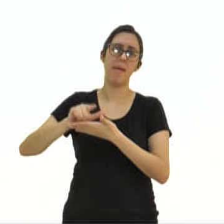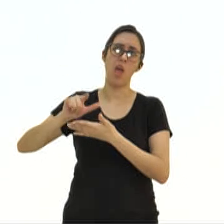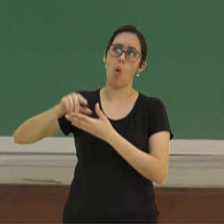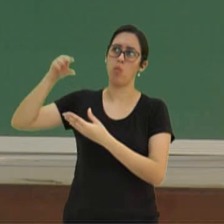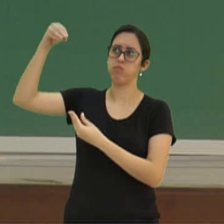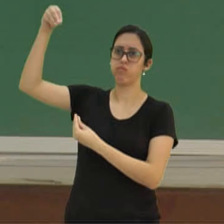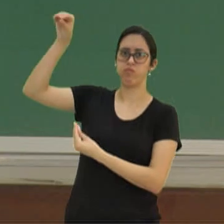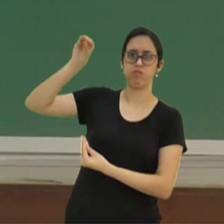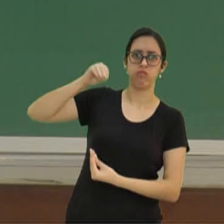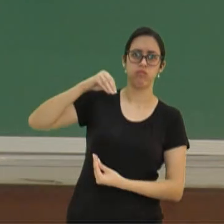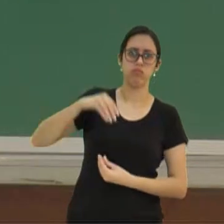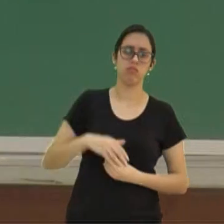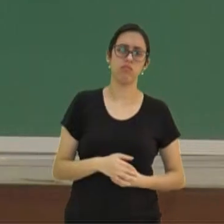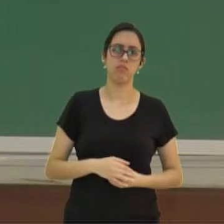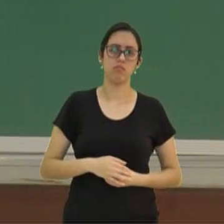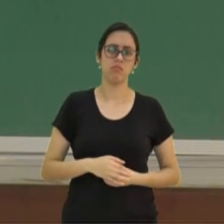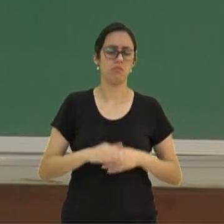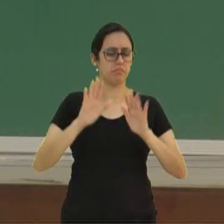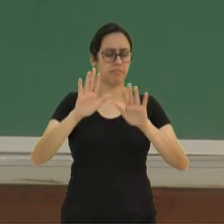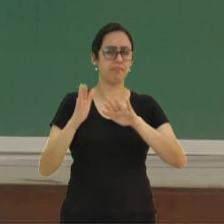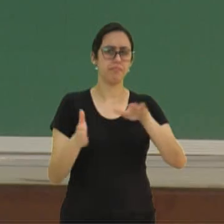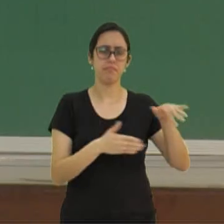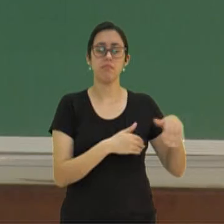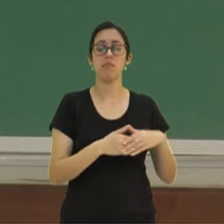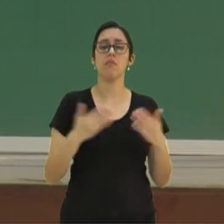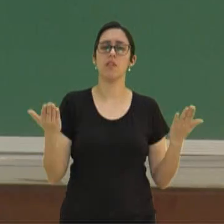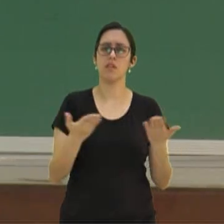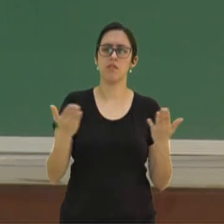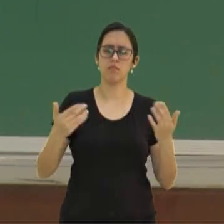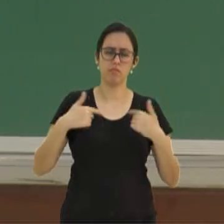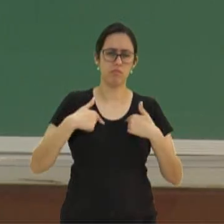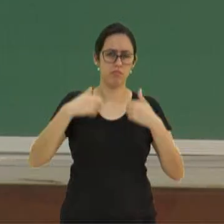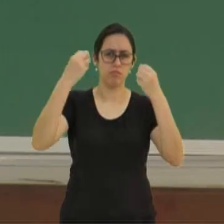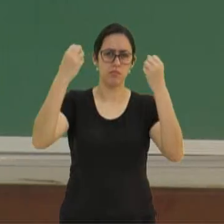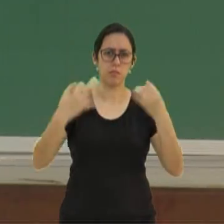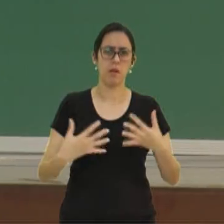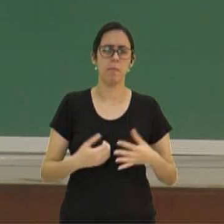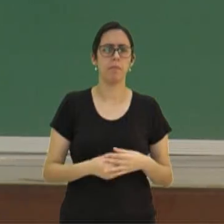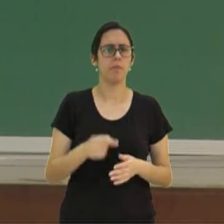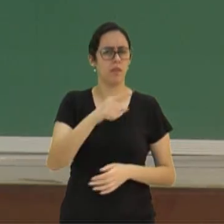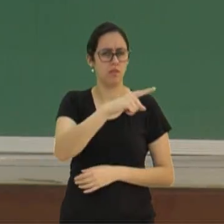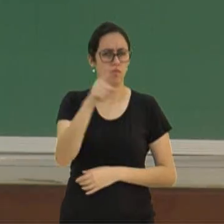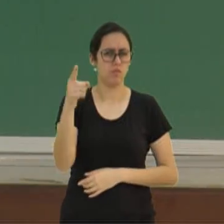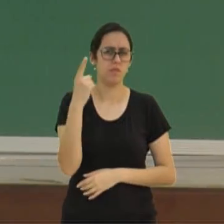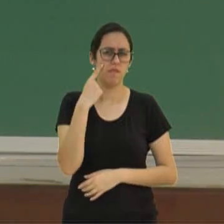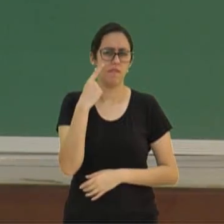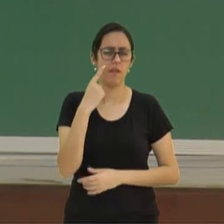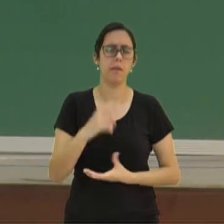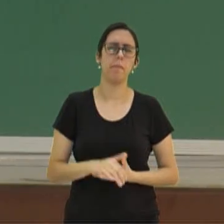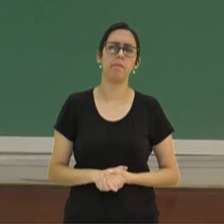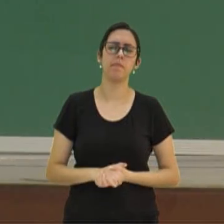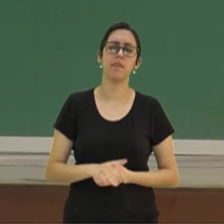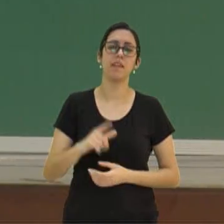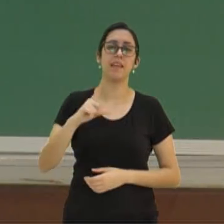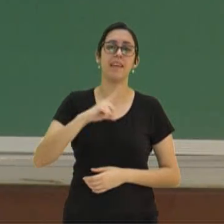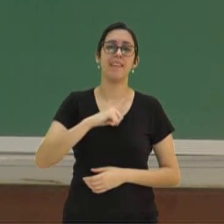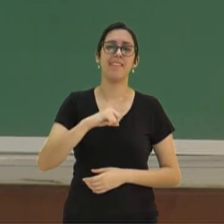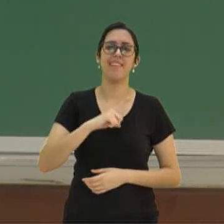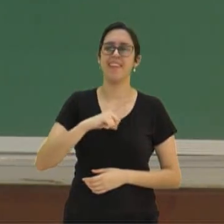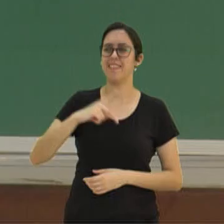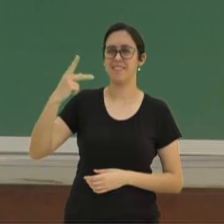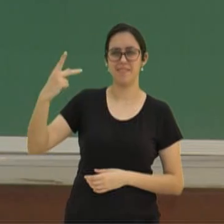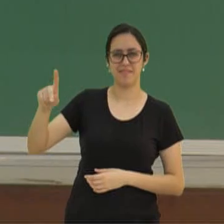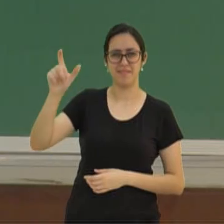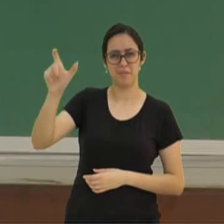umas observações para você sobre o conto. Repare que aqui conta, por exemplo, a idade que ela tinha quando